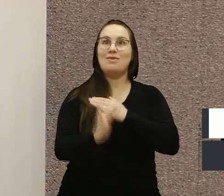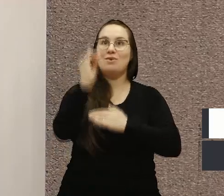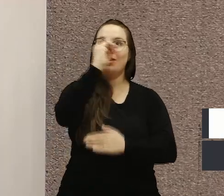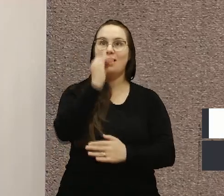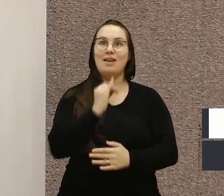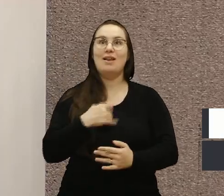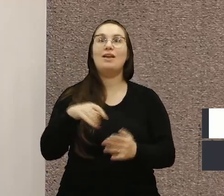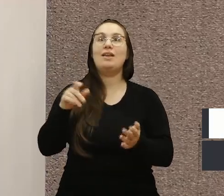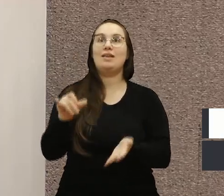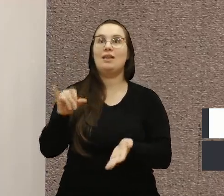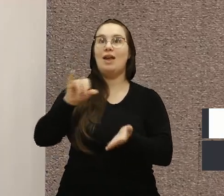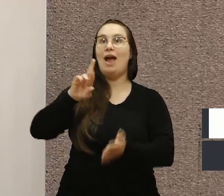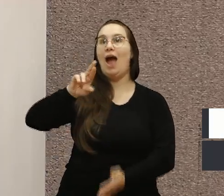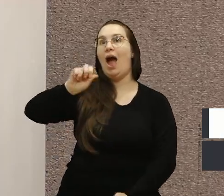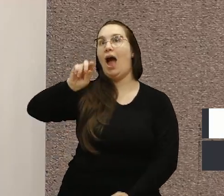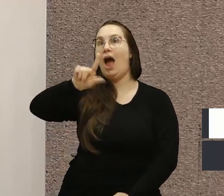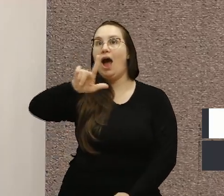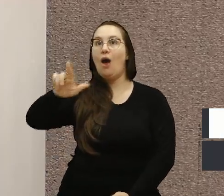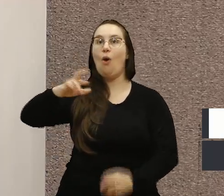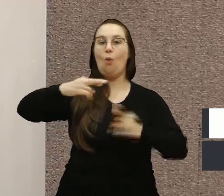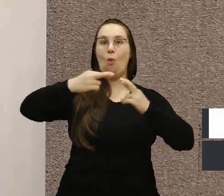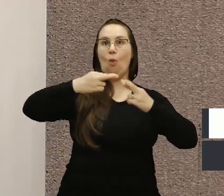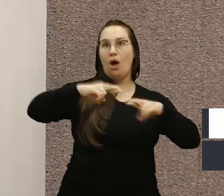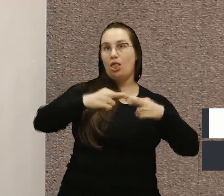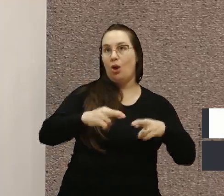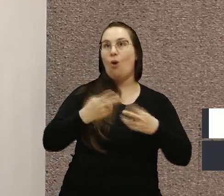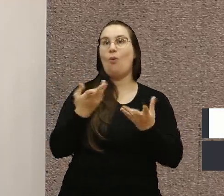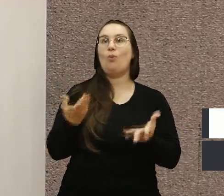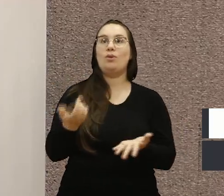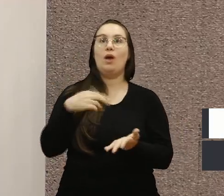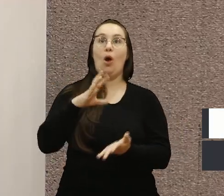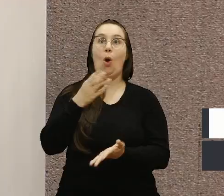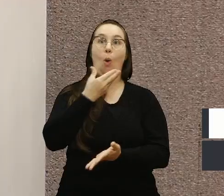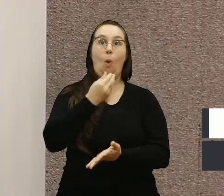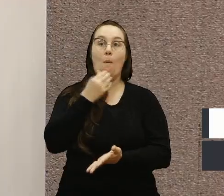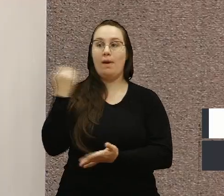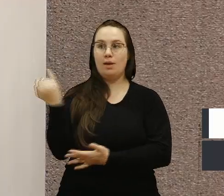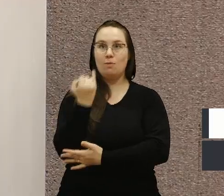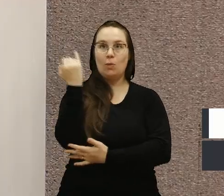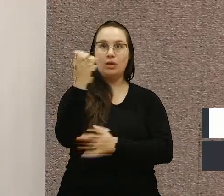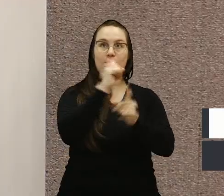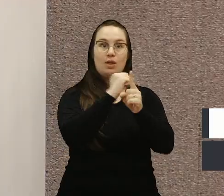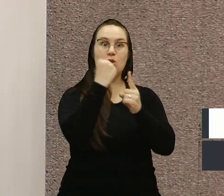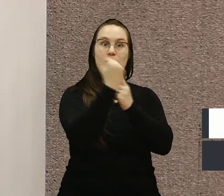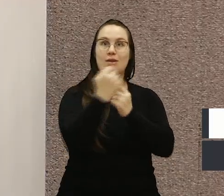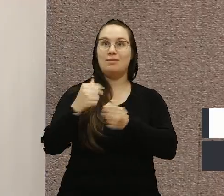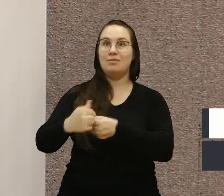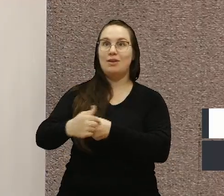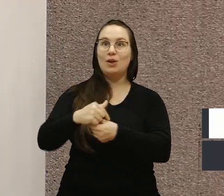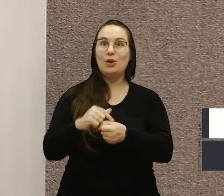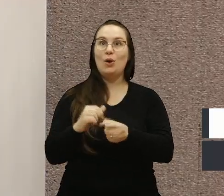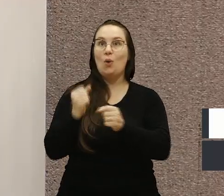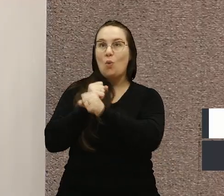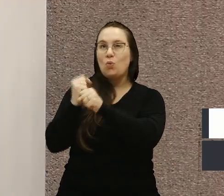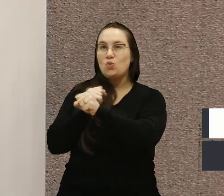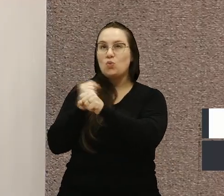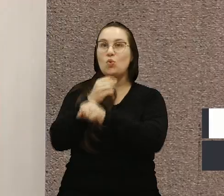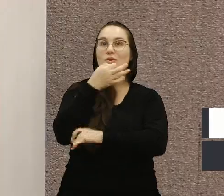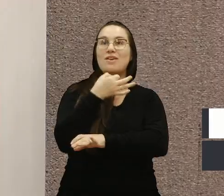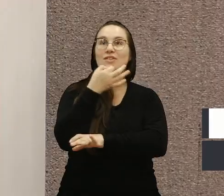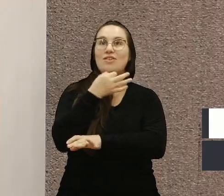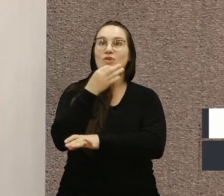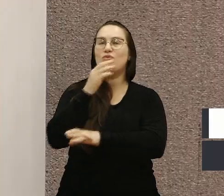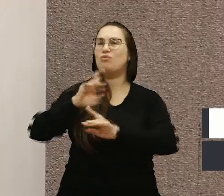patrono, inclusive, o senhor Raul Anselmo Randon, né, um importante homem da nossa sociedade, da nossa cidade, que ajudou a construir Caxias do Sul